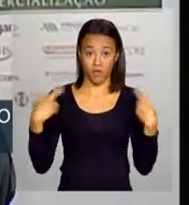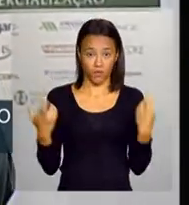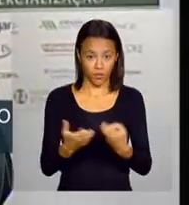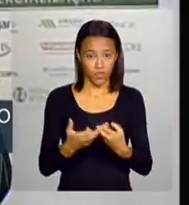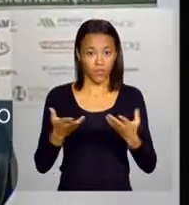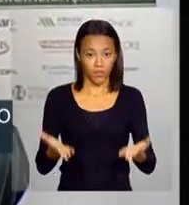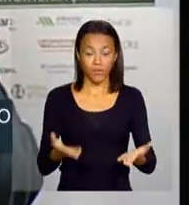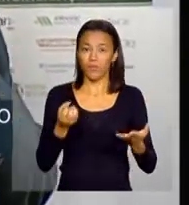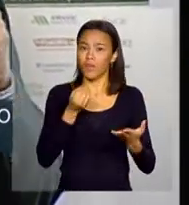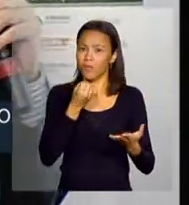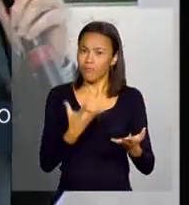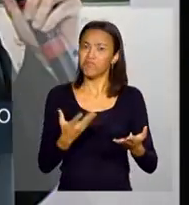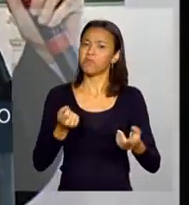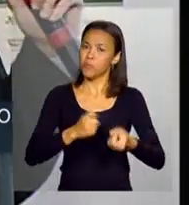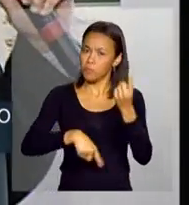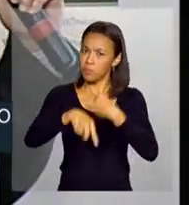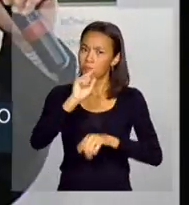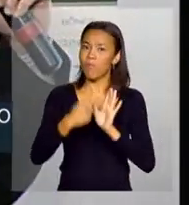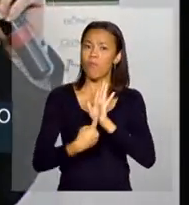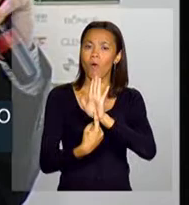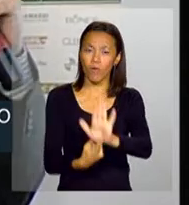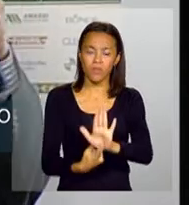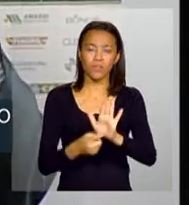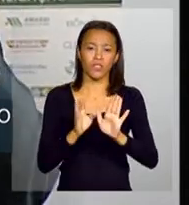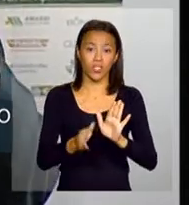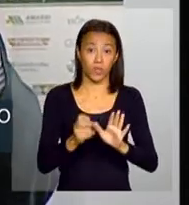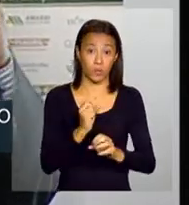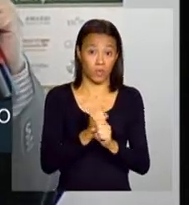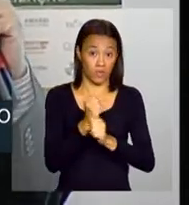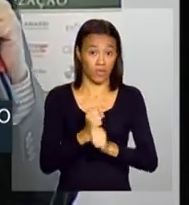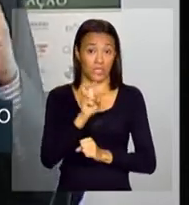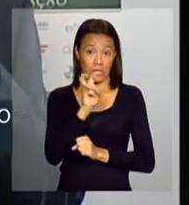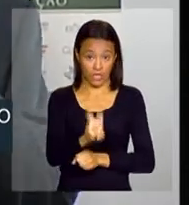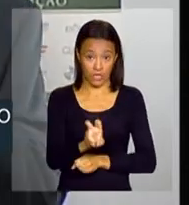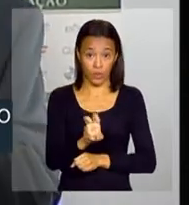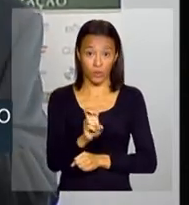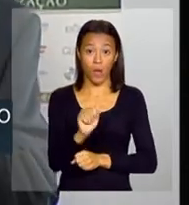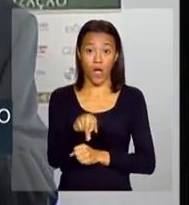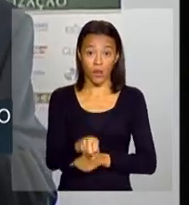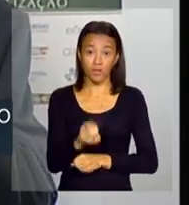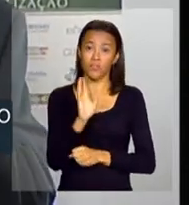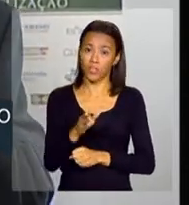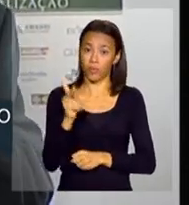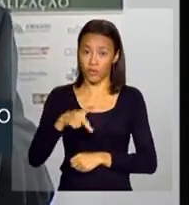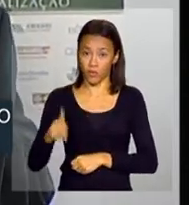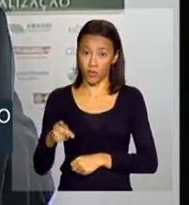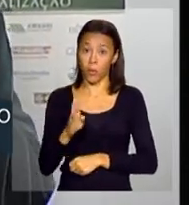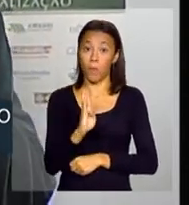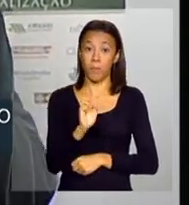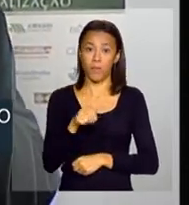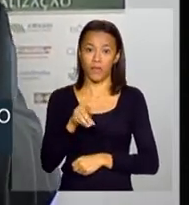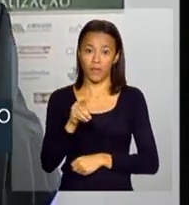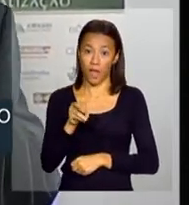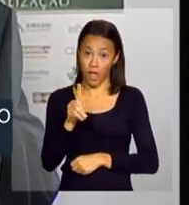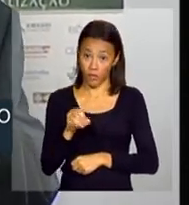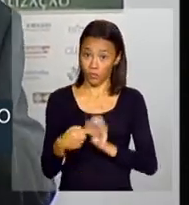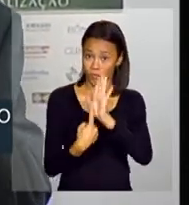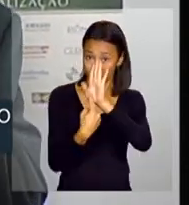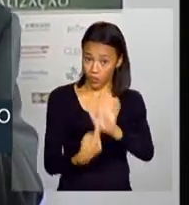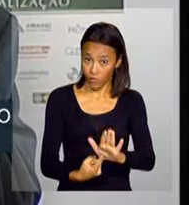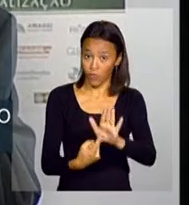está celebrando o sucesso do quinto ano, porque, como o professor Bernardo mostrou, os dados